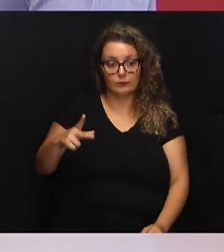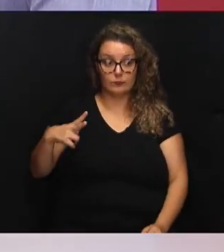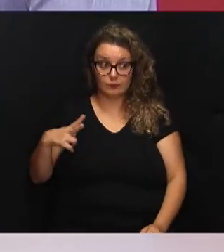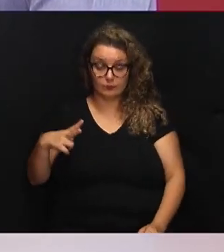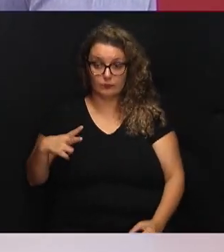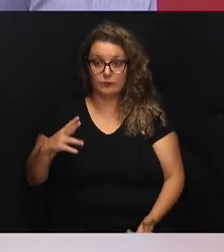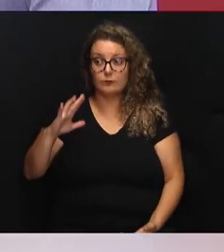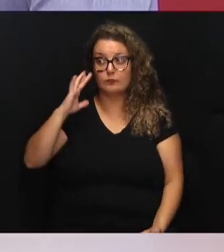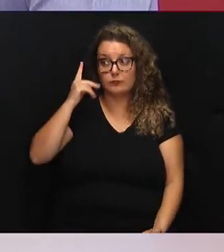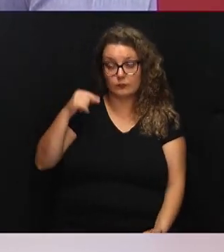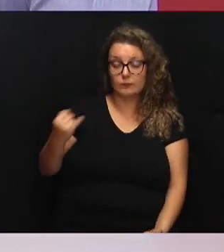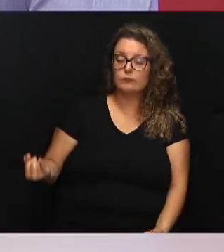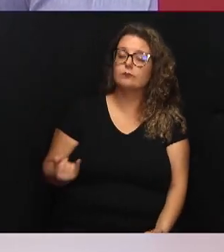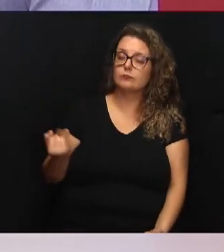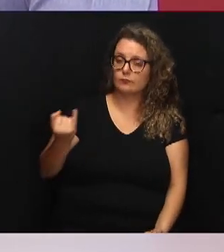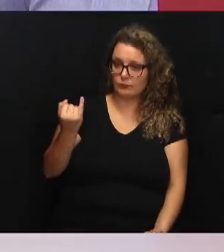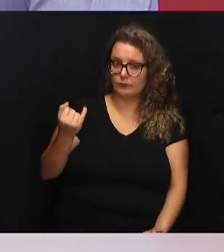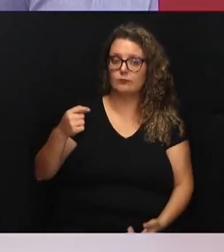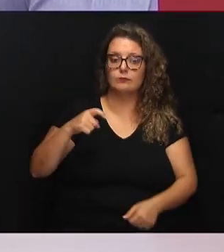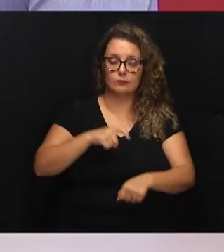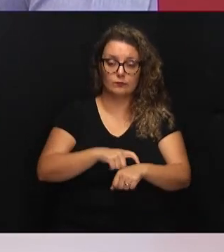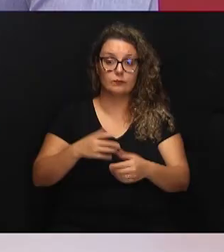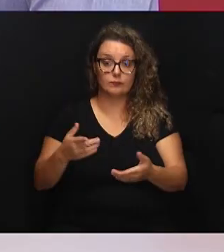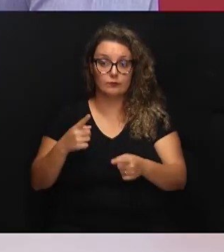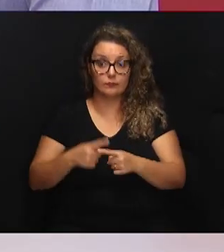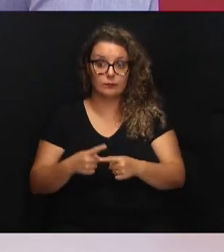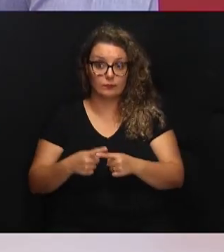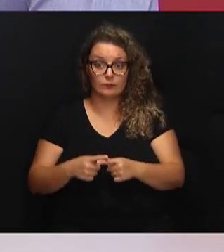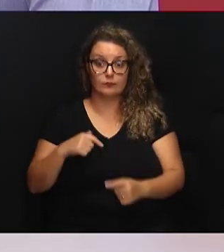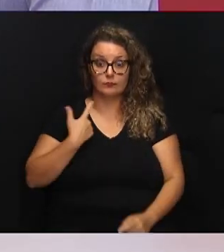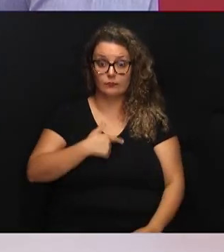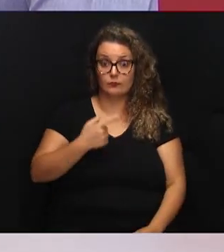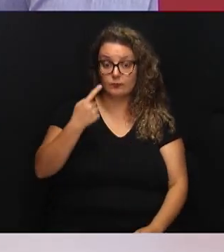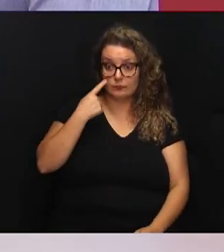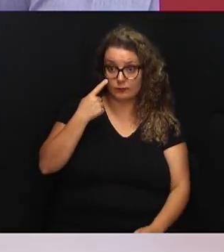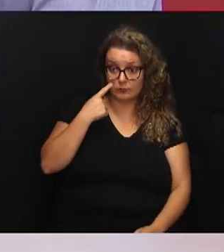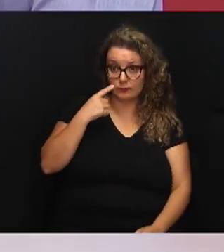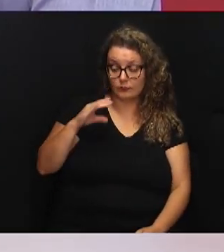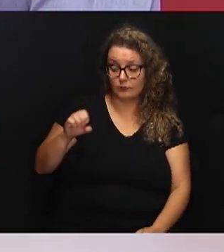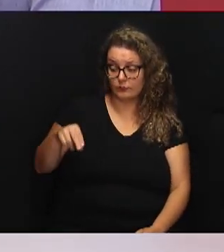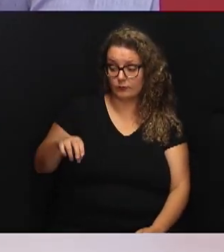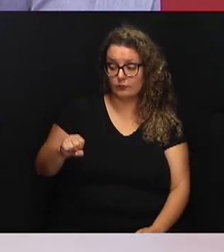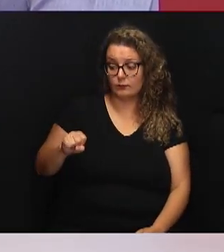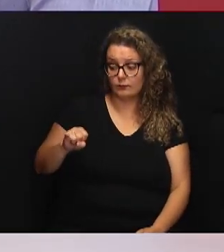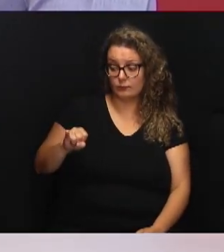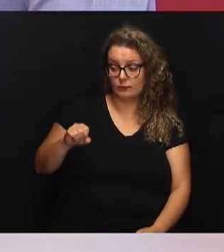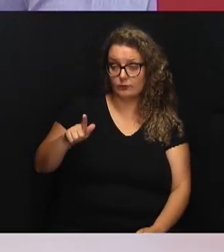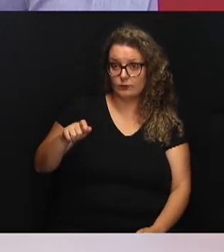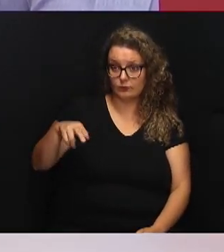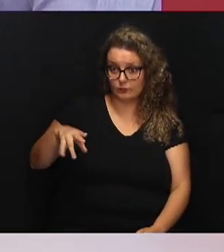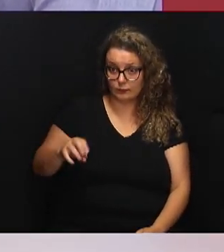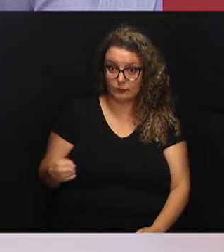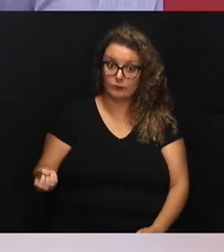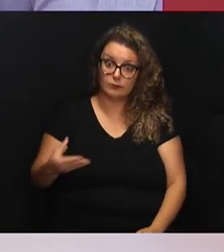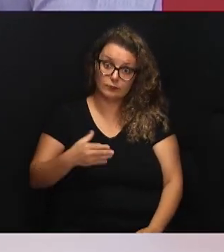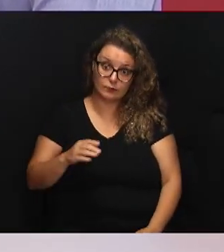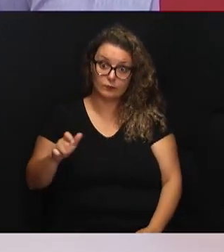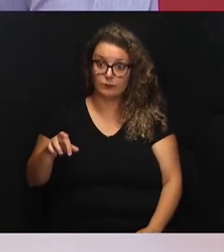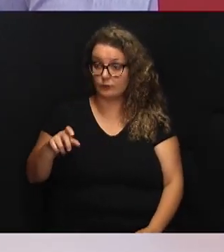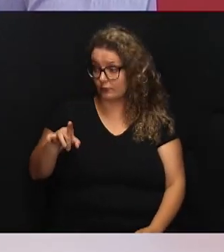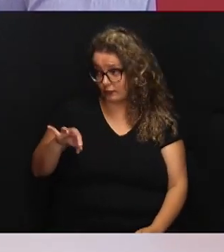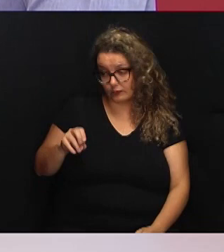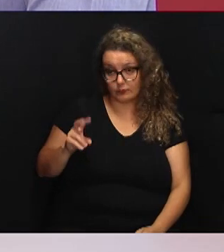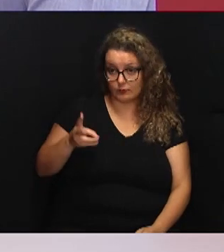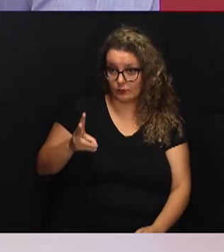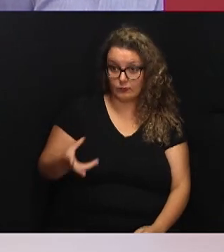questões fundamentais nesse momento, tá? Porque a gente pode olhar para esse consignado como uma porta para um novo crédito, sempre. Né?